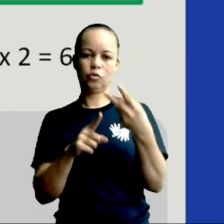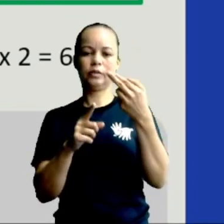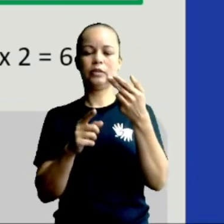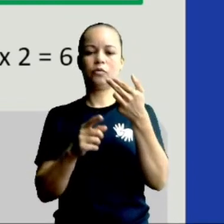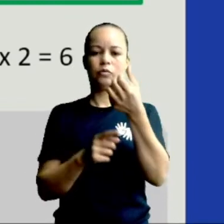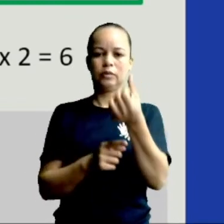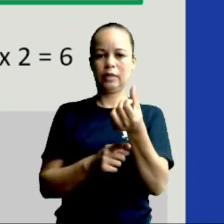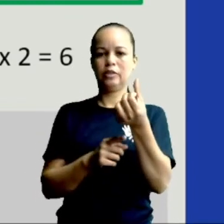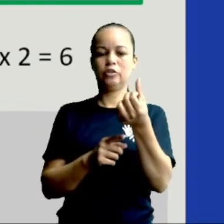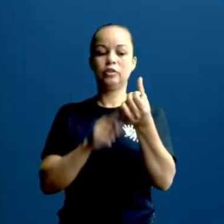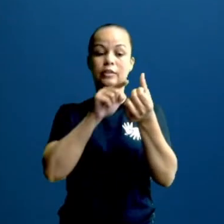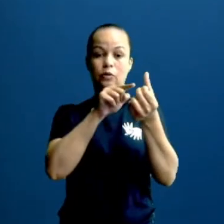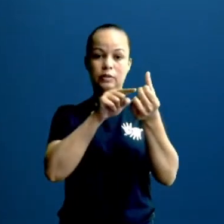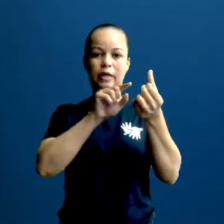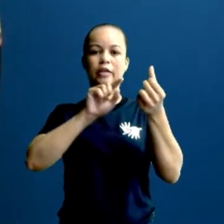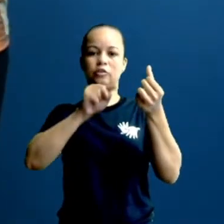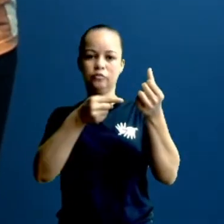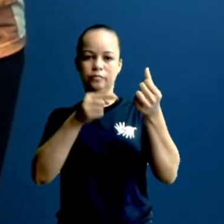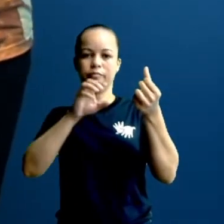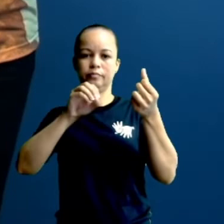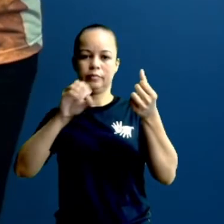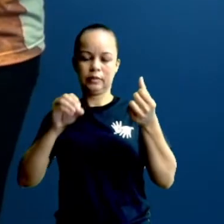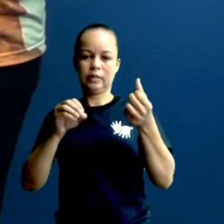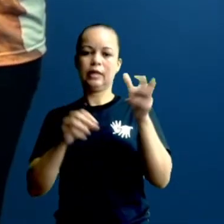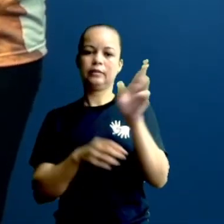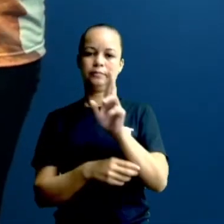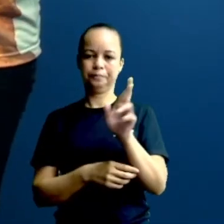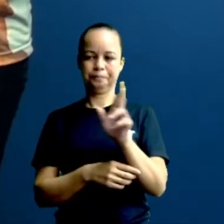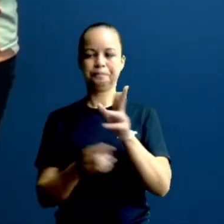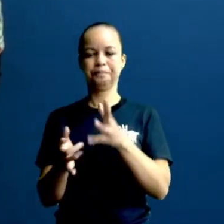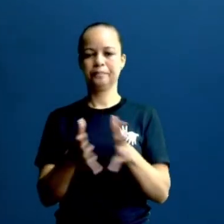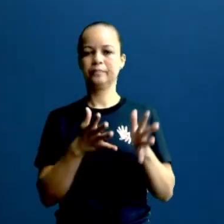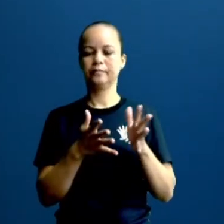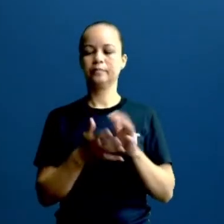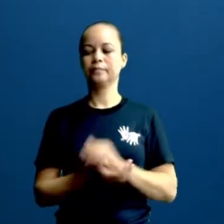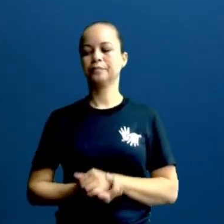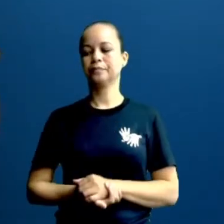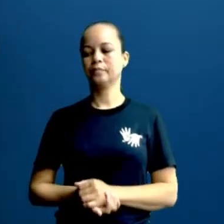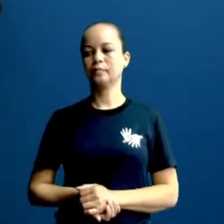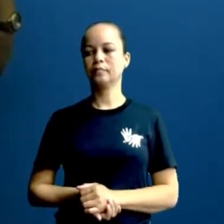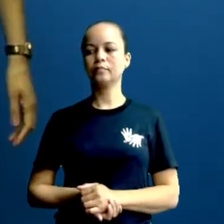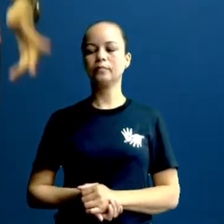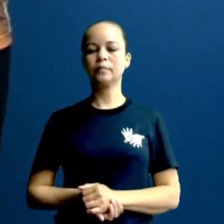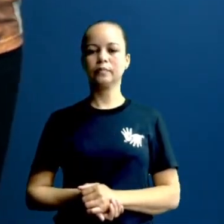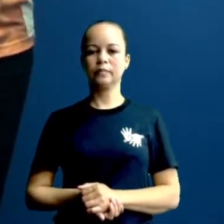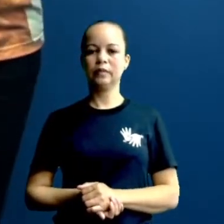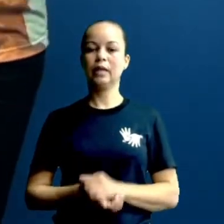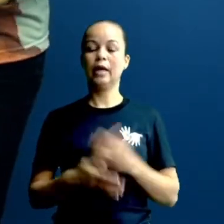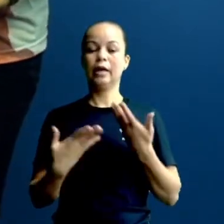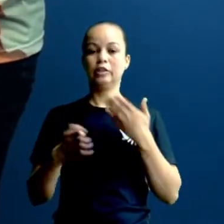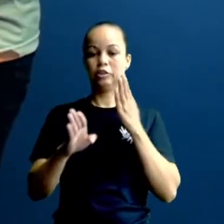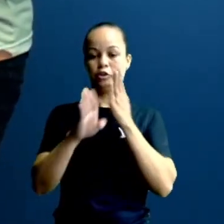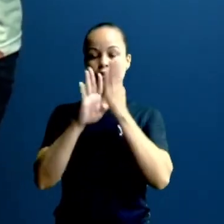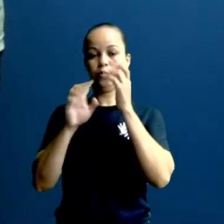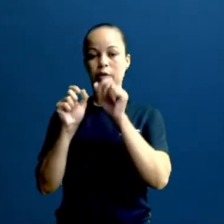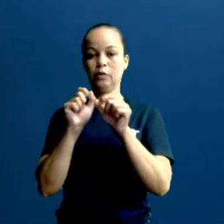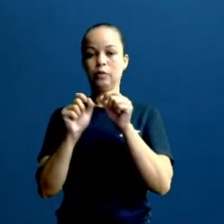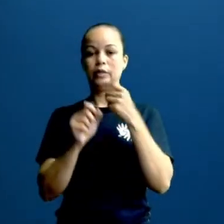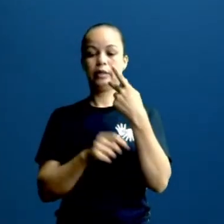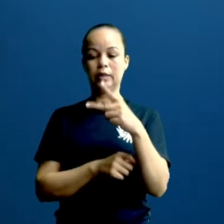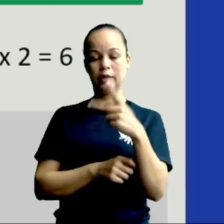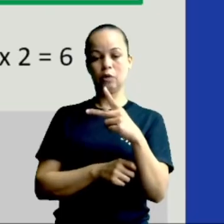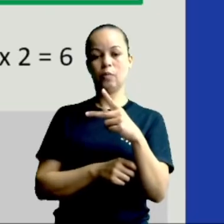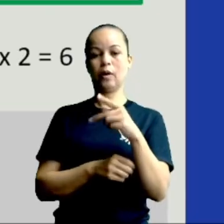acrescento os 2 zeros. Beleza? Tranquilo? Vamos seguir para a próxima então. Então, a gente descobriu aí que o pacote de figurinhas